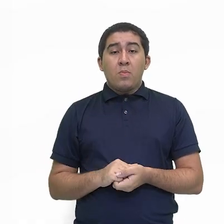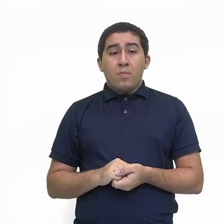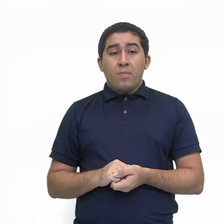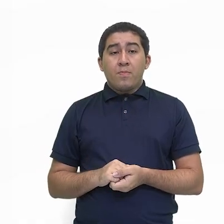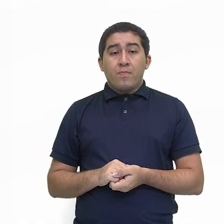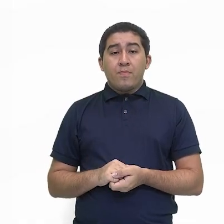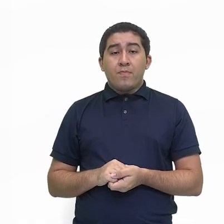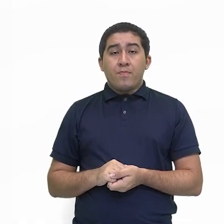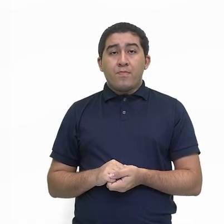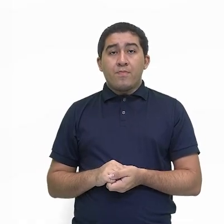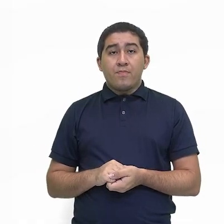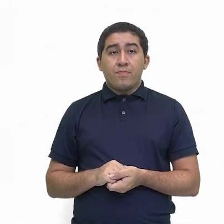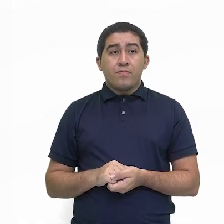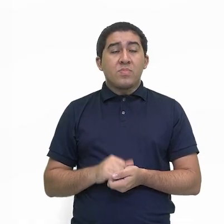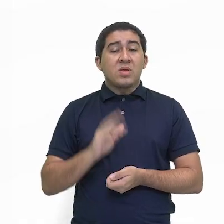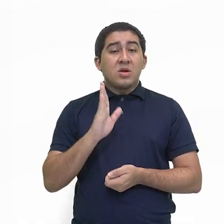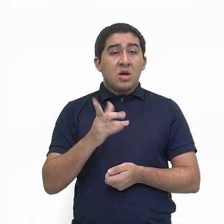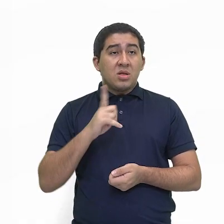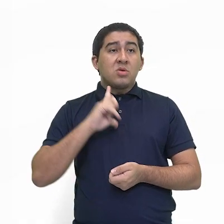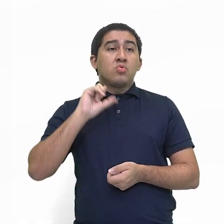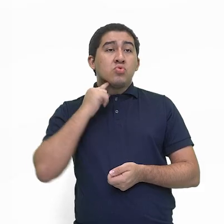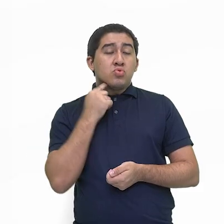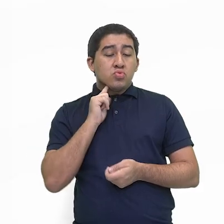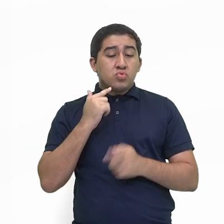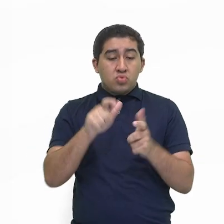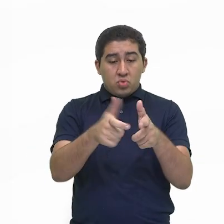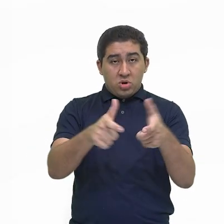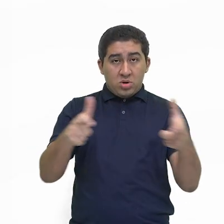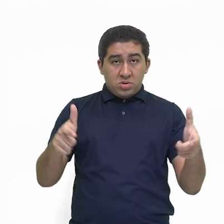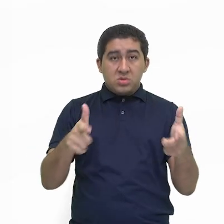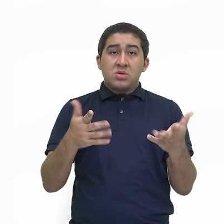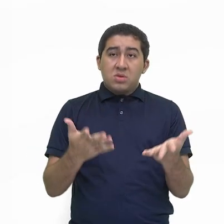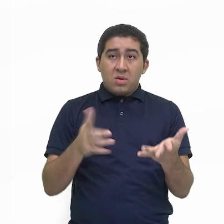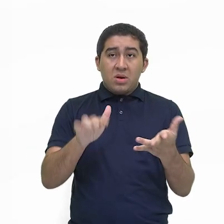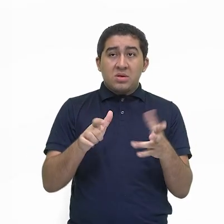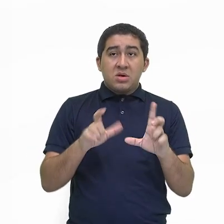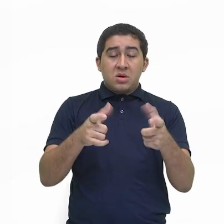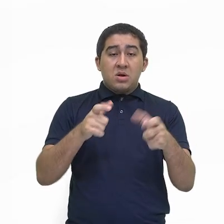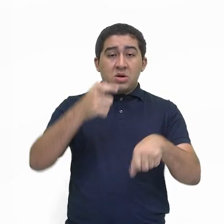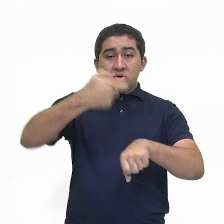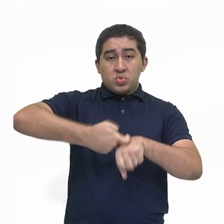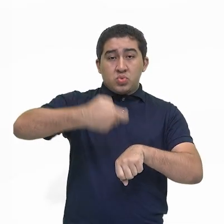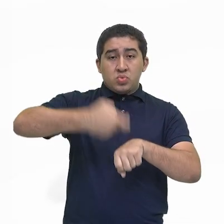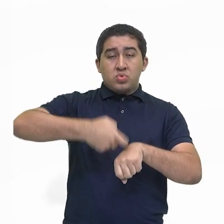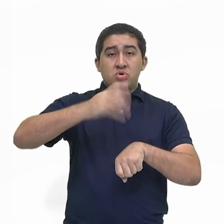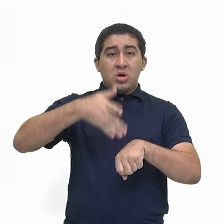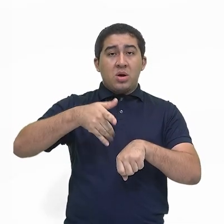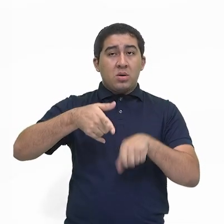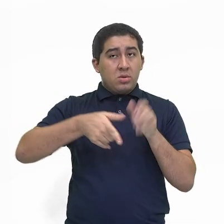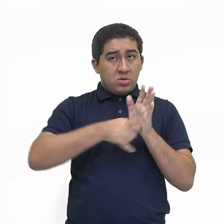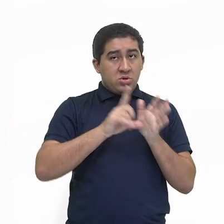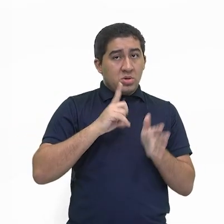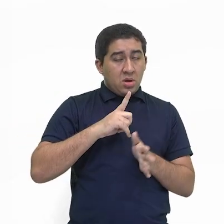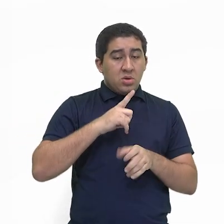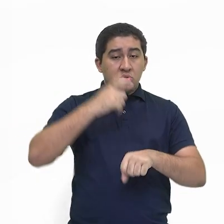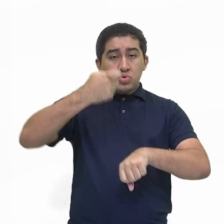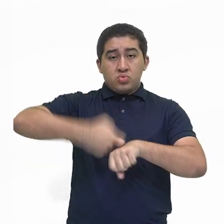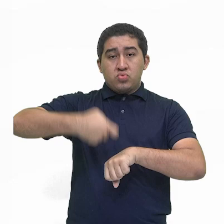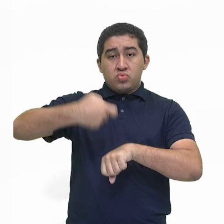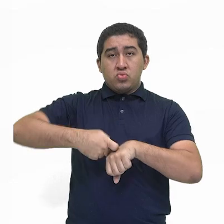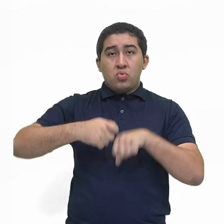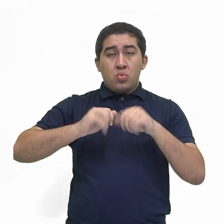Decantação, né, acontece nos tanques. Então, esses flocos que foram formados na etapa anterior de impurezas